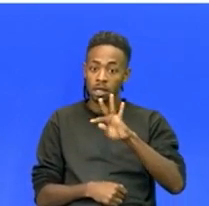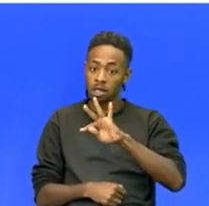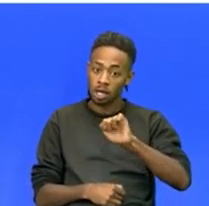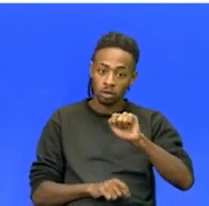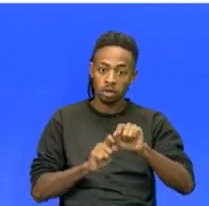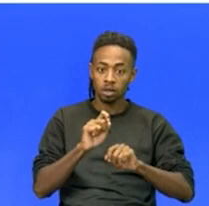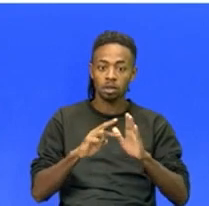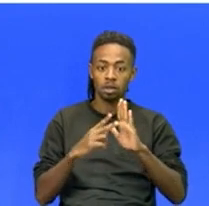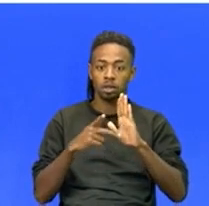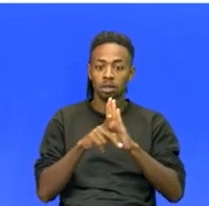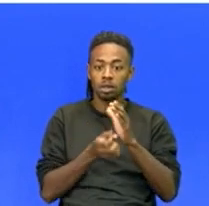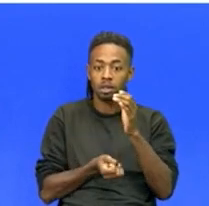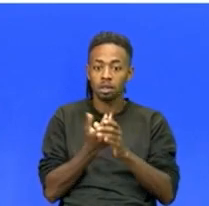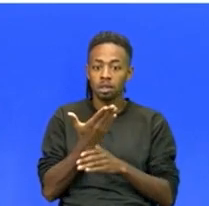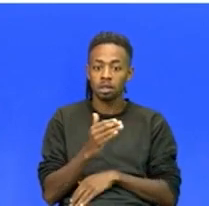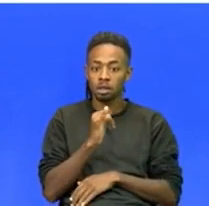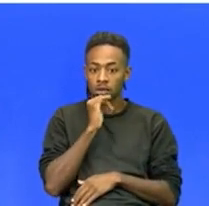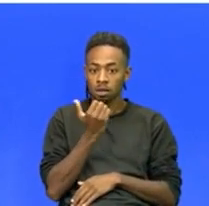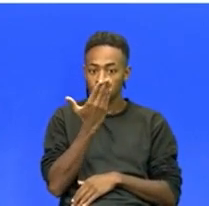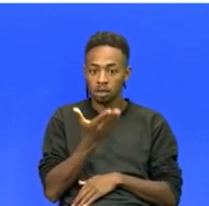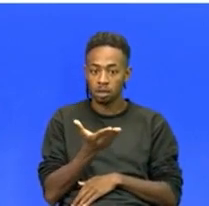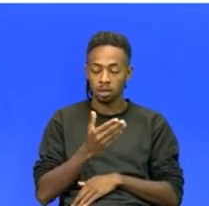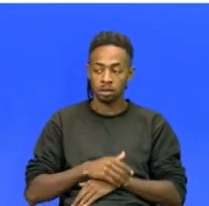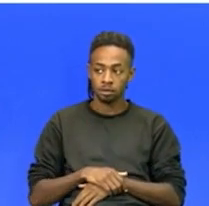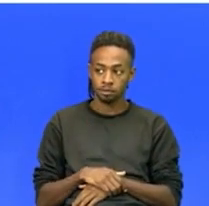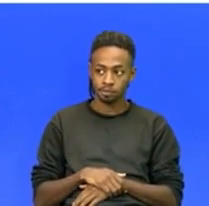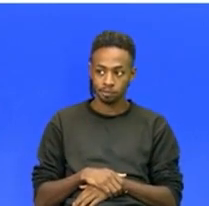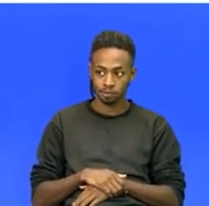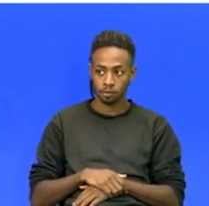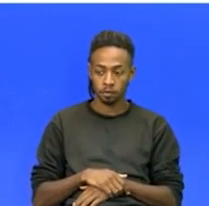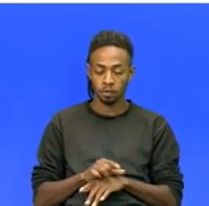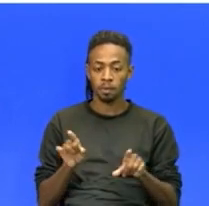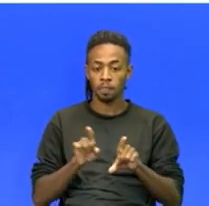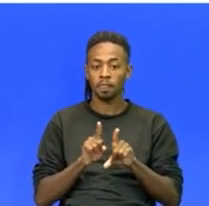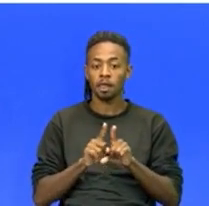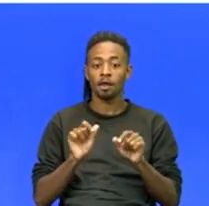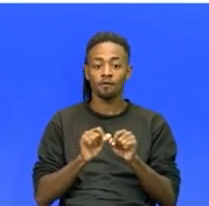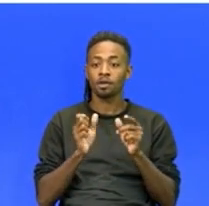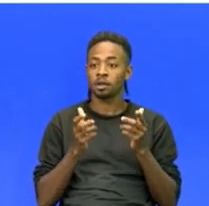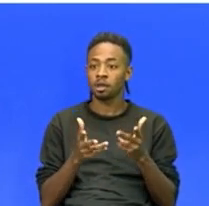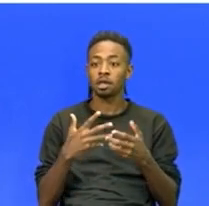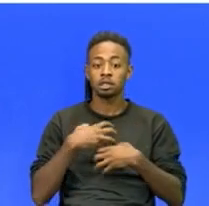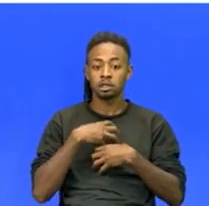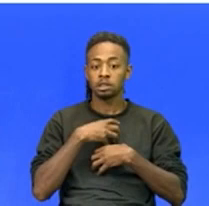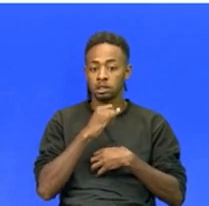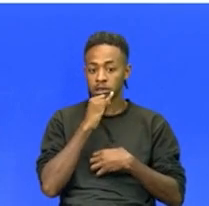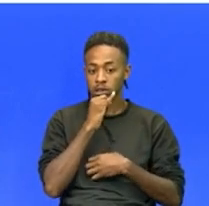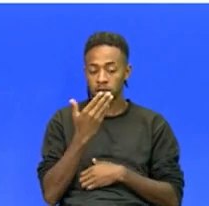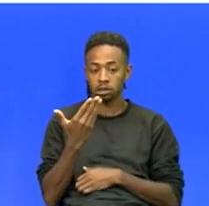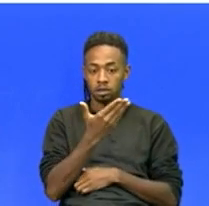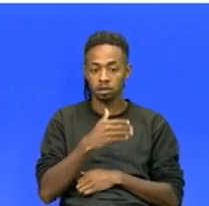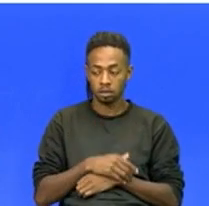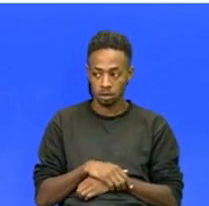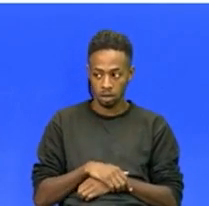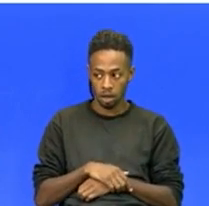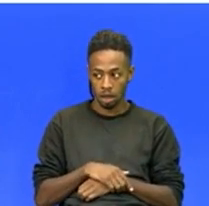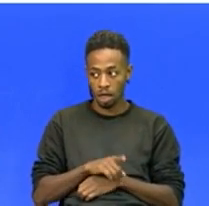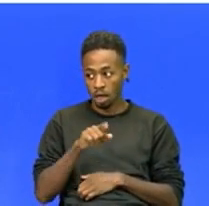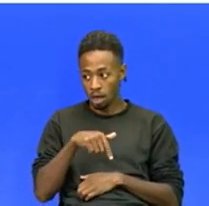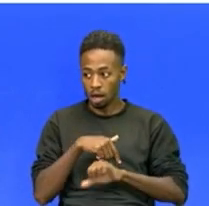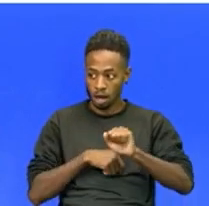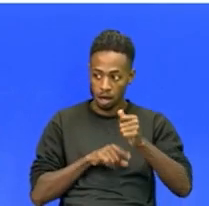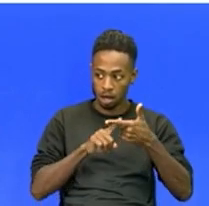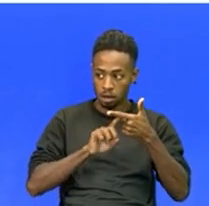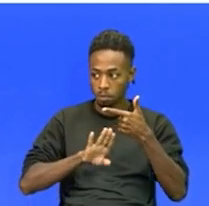é o determinante formado pelas derivadas parciais. E ele fica dessa forma genérica, né? Derivada parcial em A e